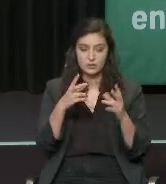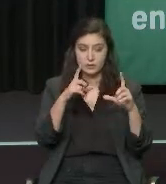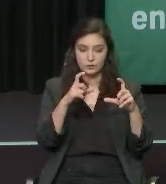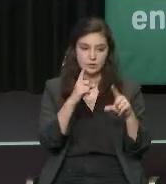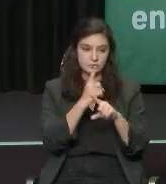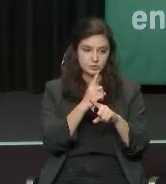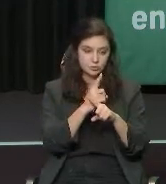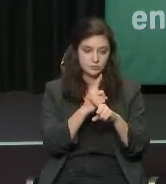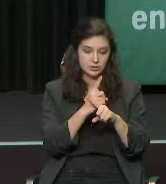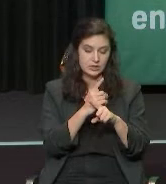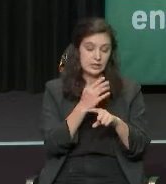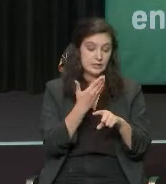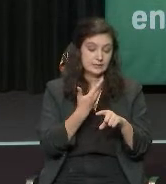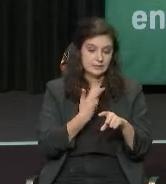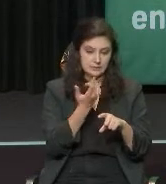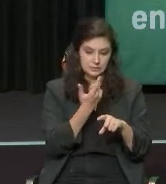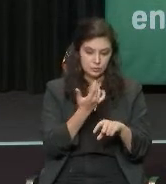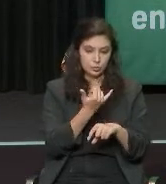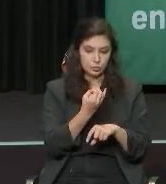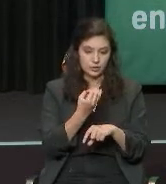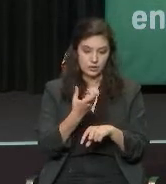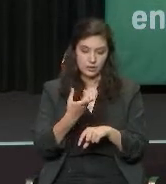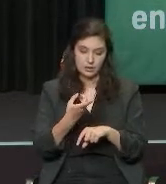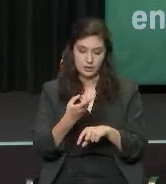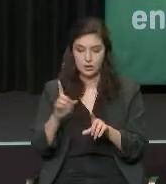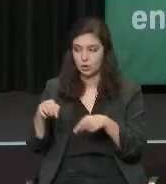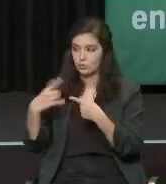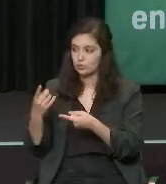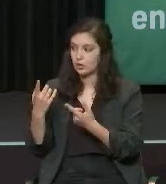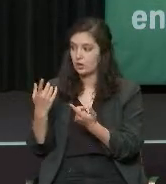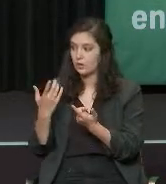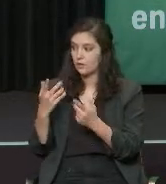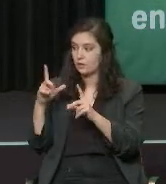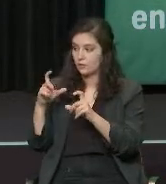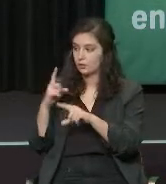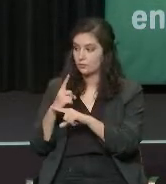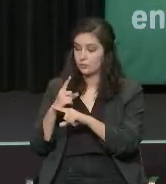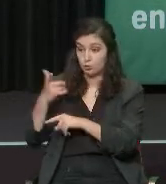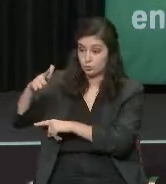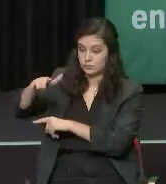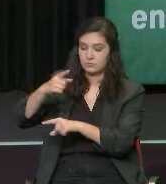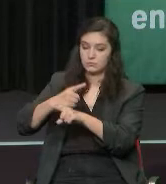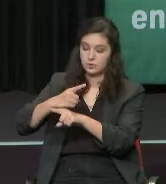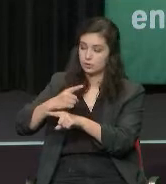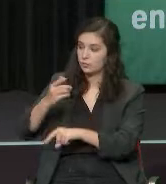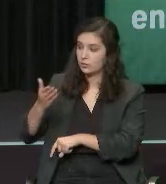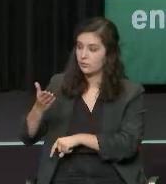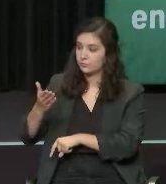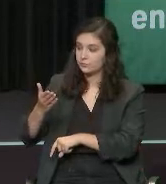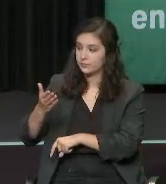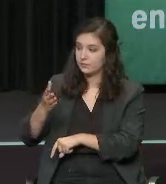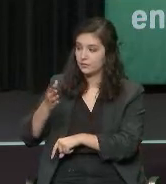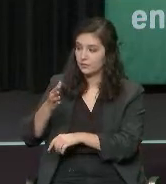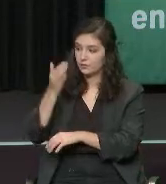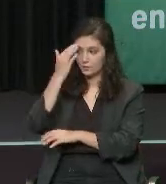a mesma imagem, mas em dezembro de 2019, uma fotografia posterior de um satélite Prisma em